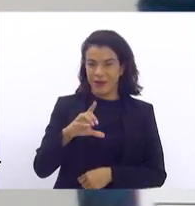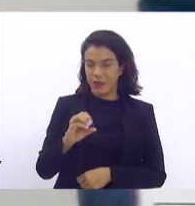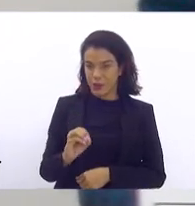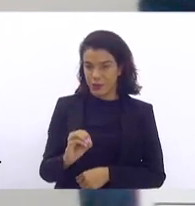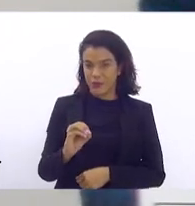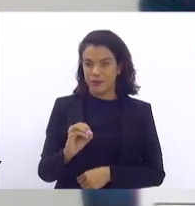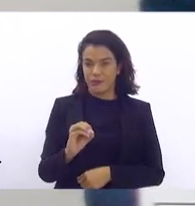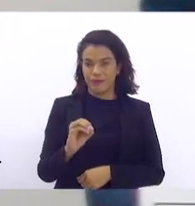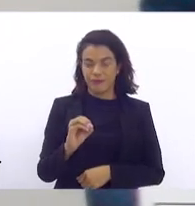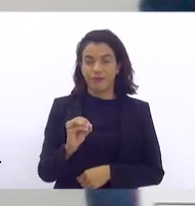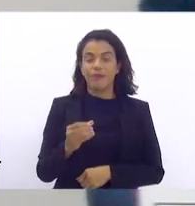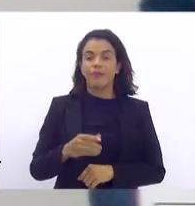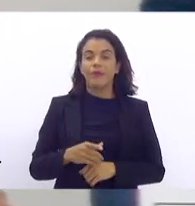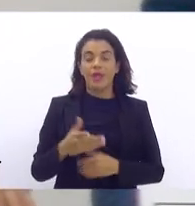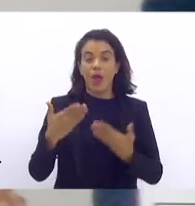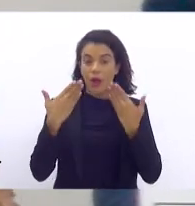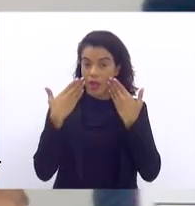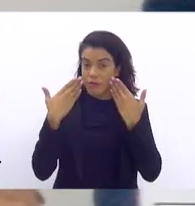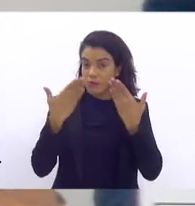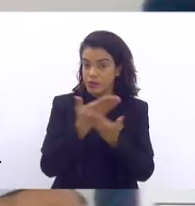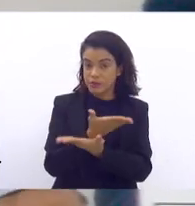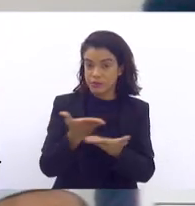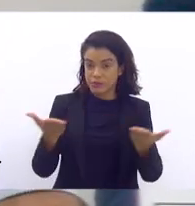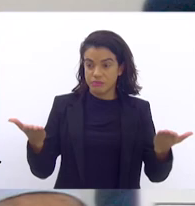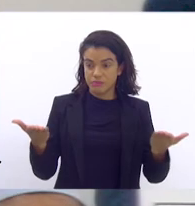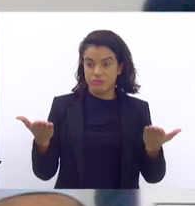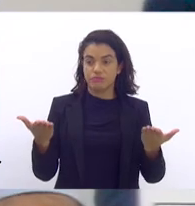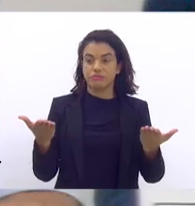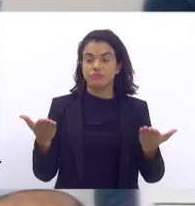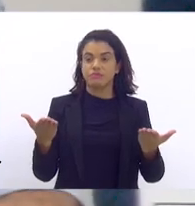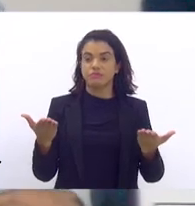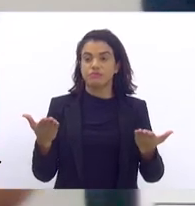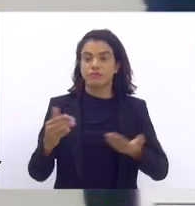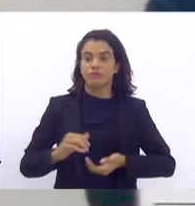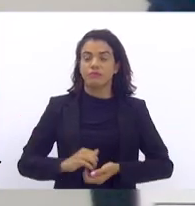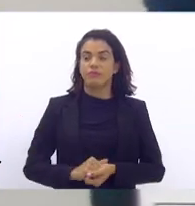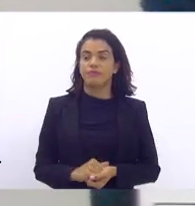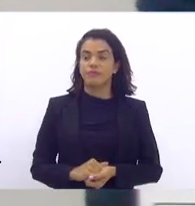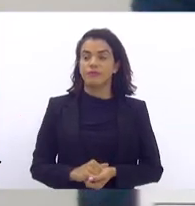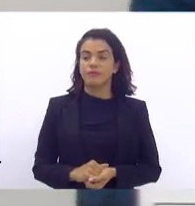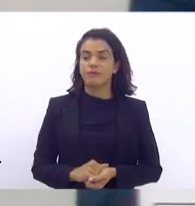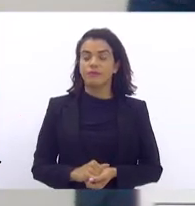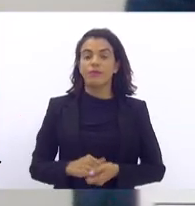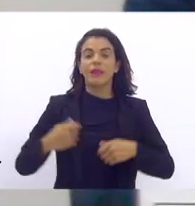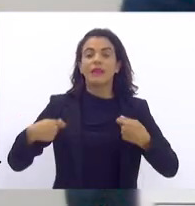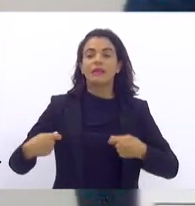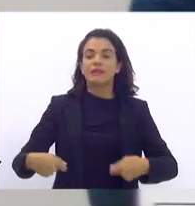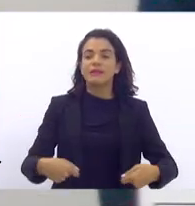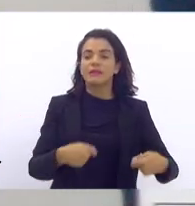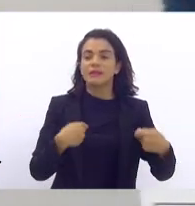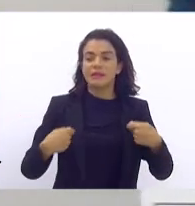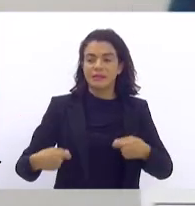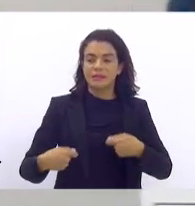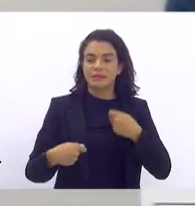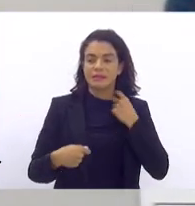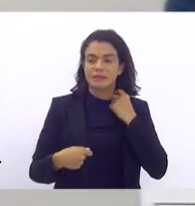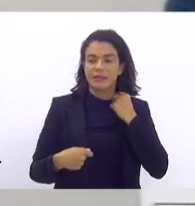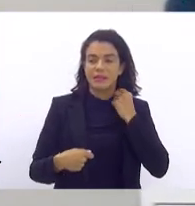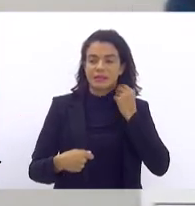e quero deixar aqui público no gabinete do deputado Douglas ruas a necessidade